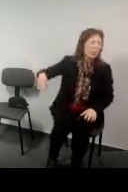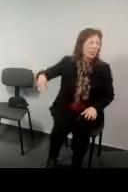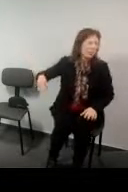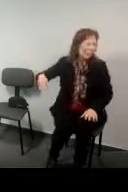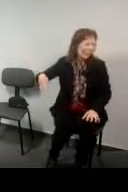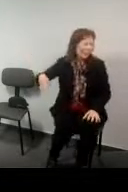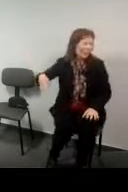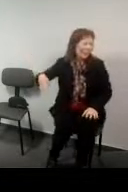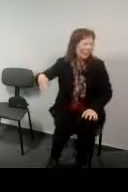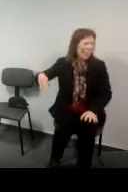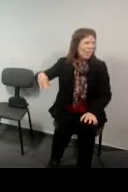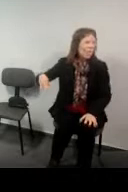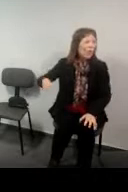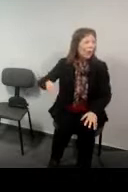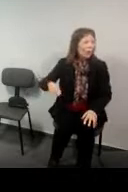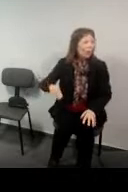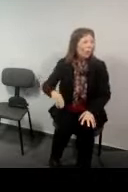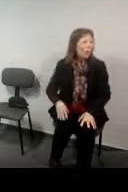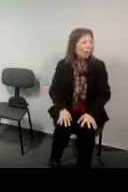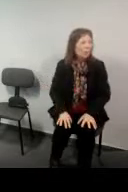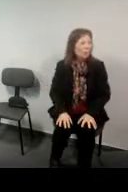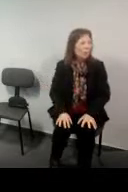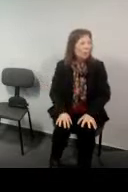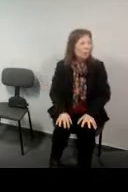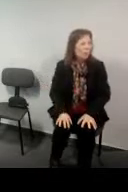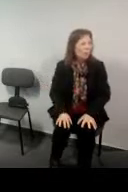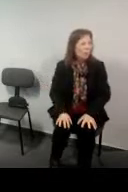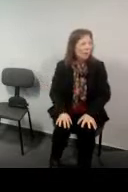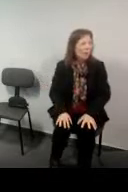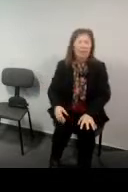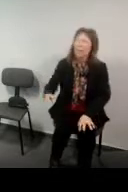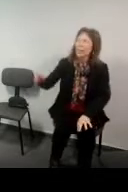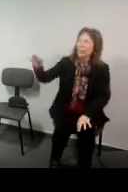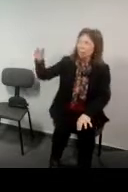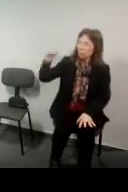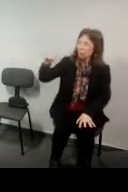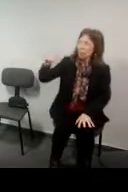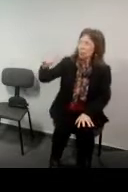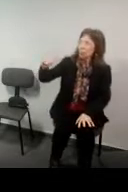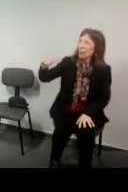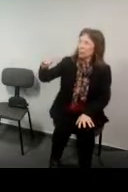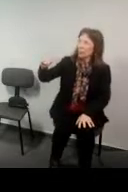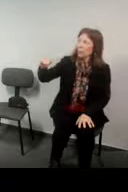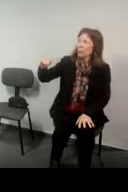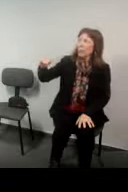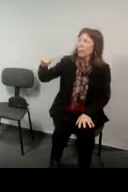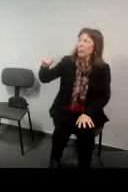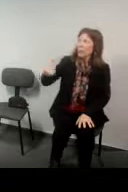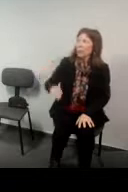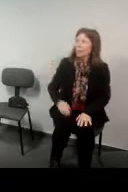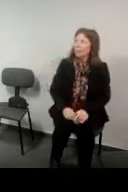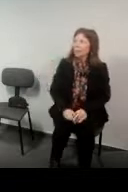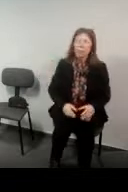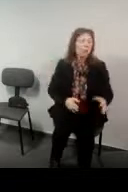cabia no slide. No caso do magnetizador, se for fluidificado pelo esplênico... Então, daí é por isso que eu estou explicando. Então, peraí, no